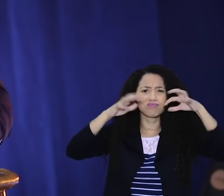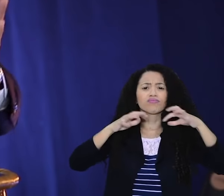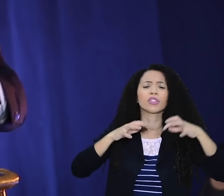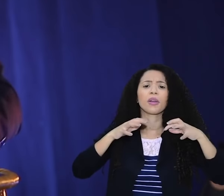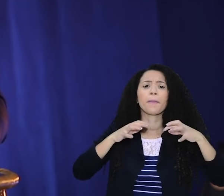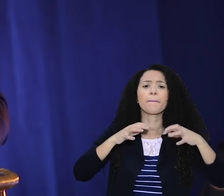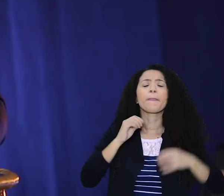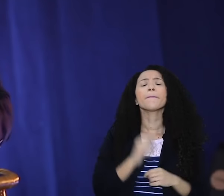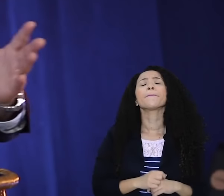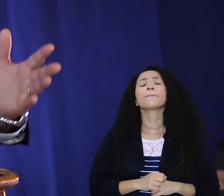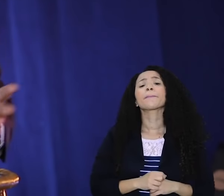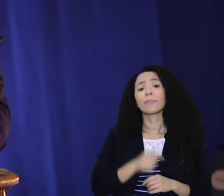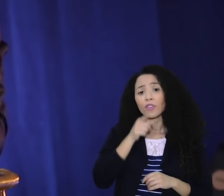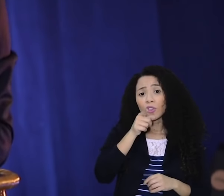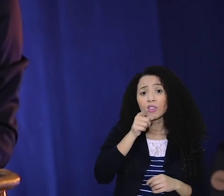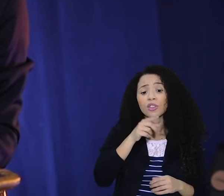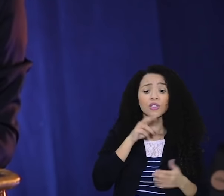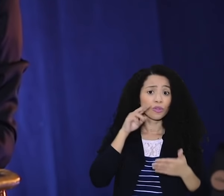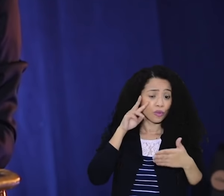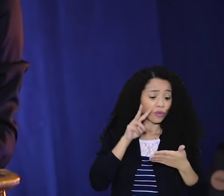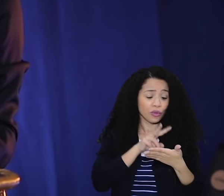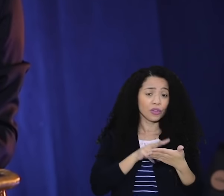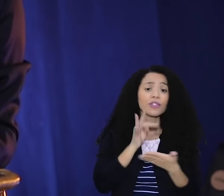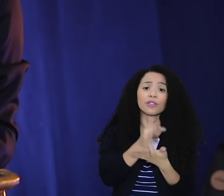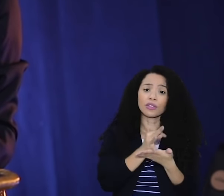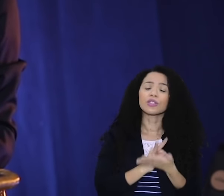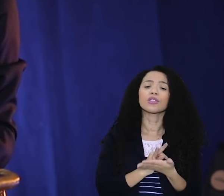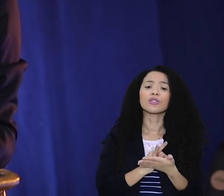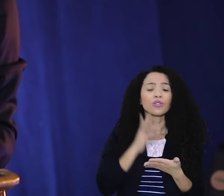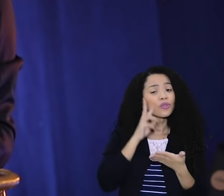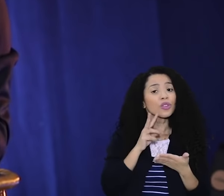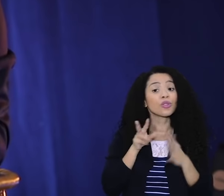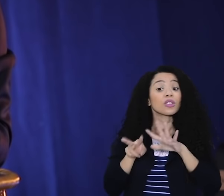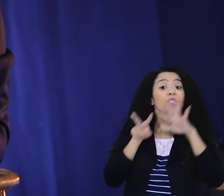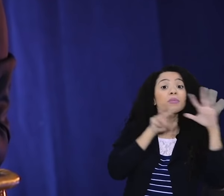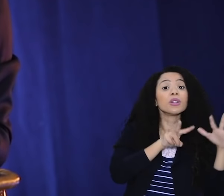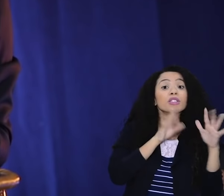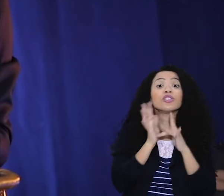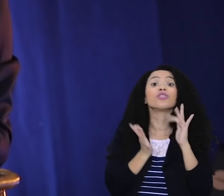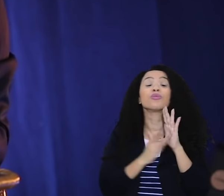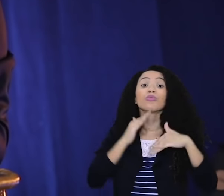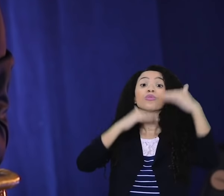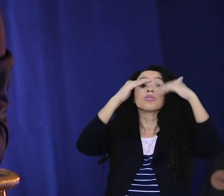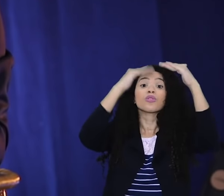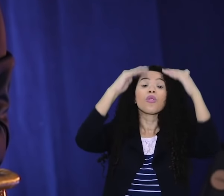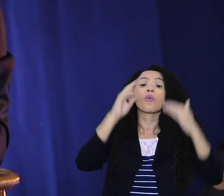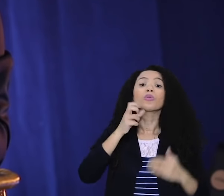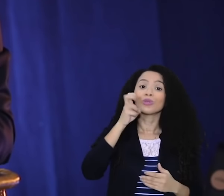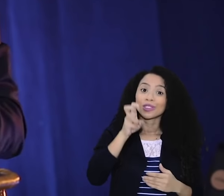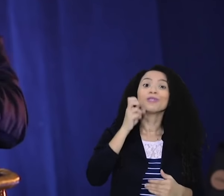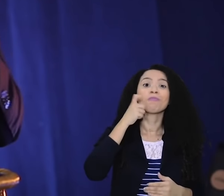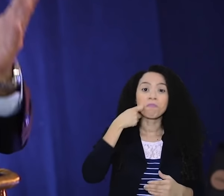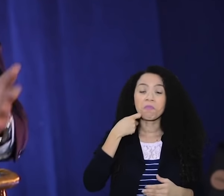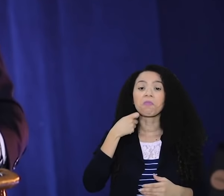E aí o que, que acontece? Vocês estão acompanhando o texto conosco, vocês viram que no texto anterior Jesus multiplicou os 5 pães e 2 peixes e